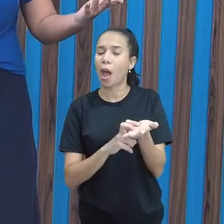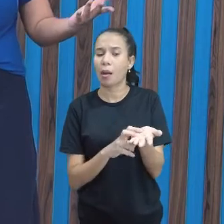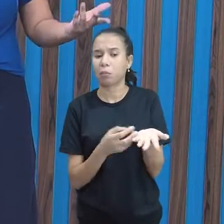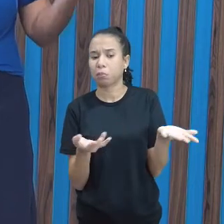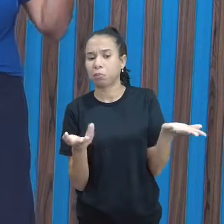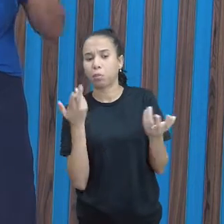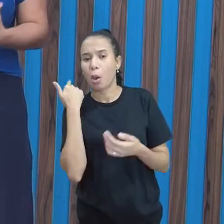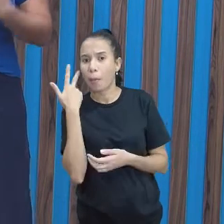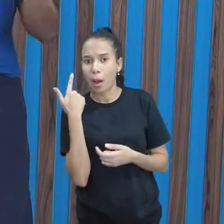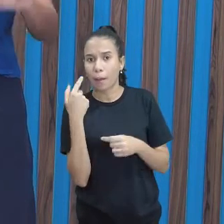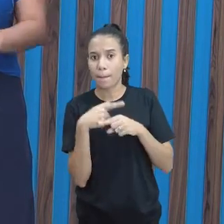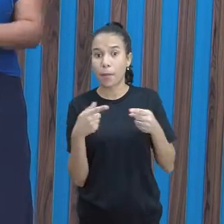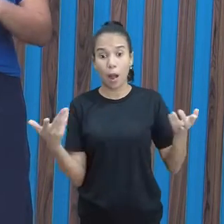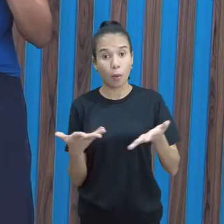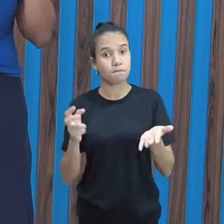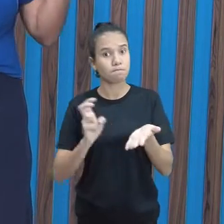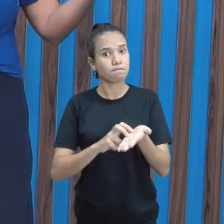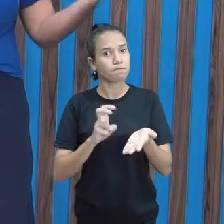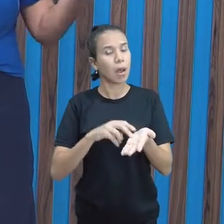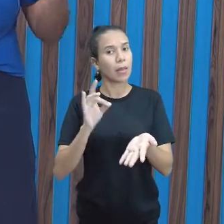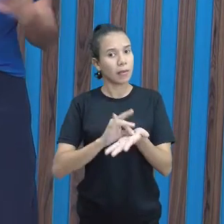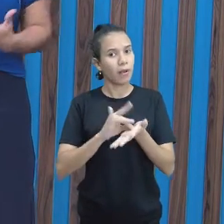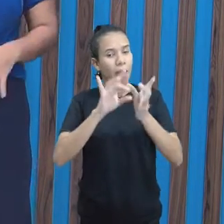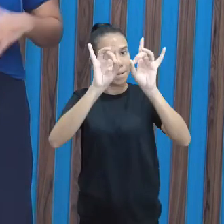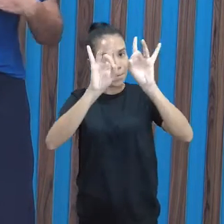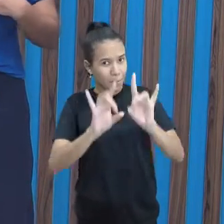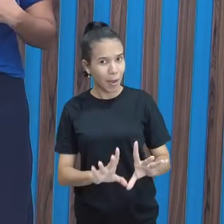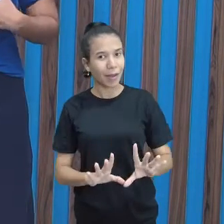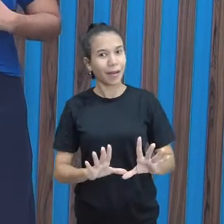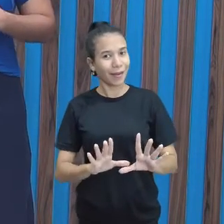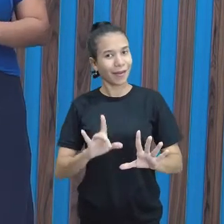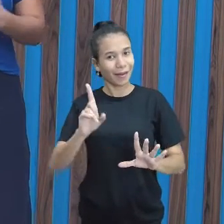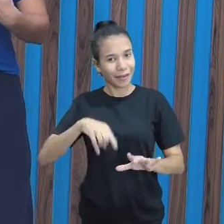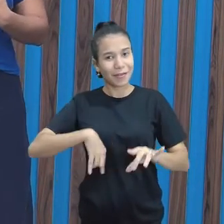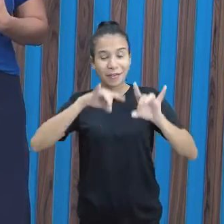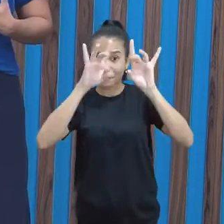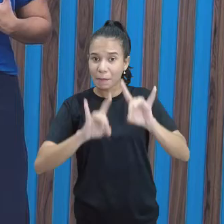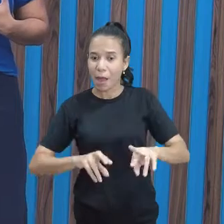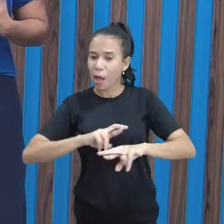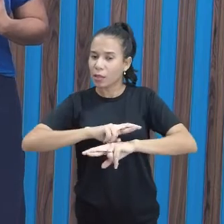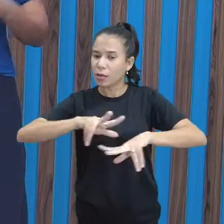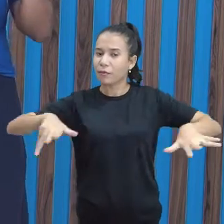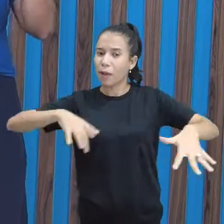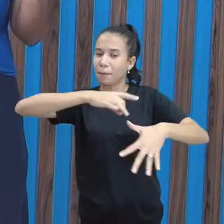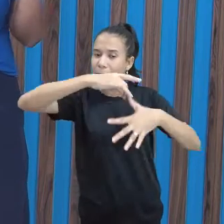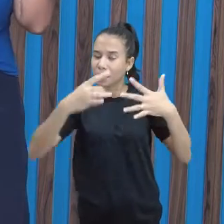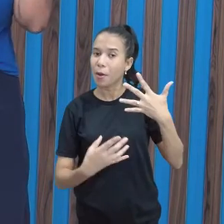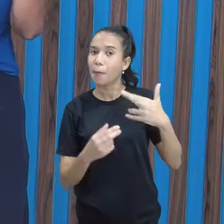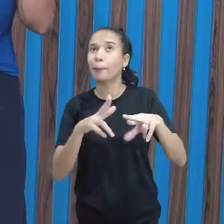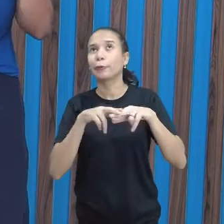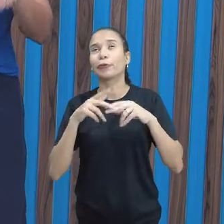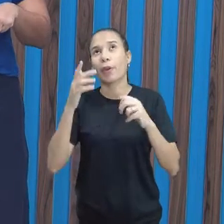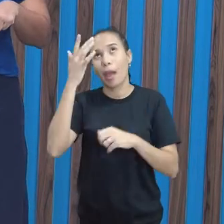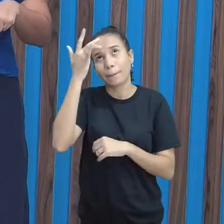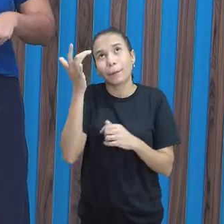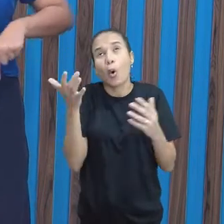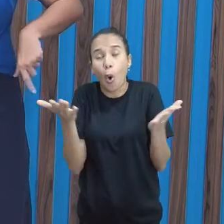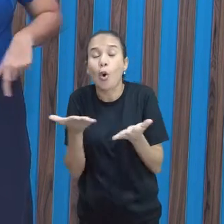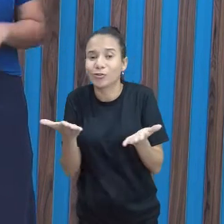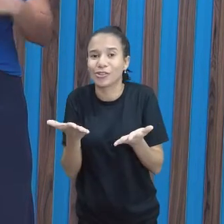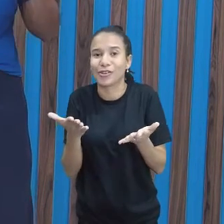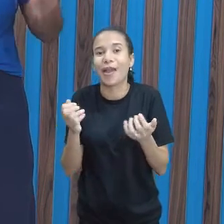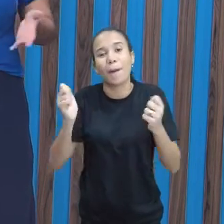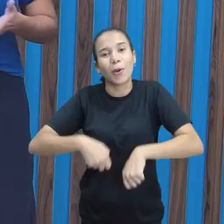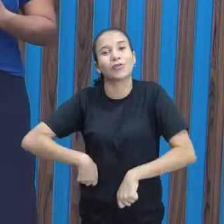banal, mas para mim foi uma manhã muito especial. Foi uma manhã especial por diversos motivos. Então, talvez a manhã de hoje